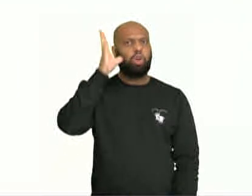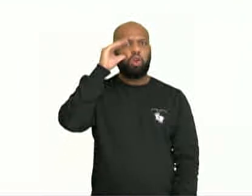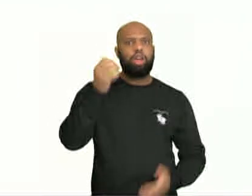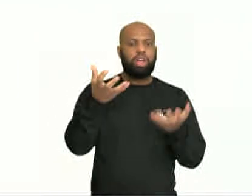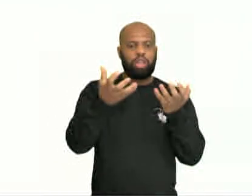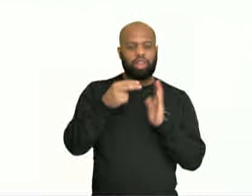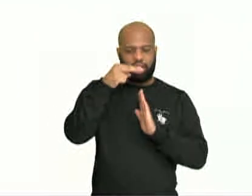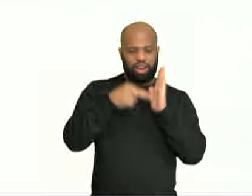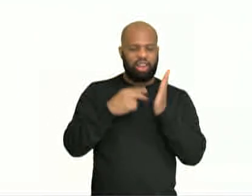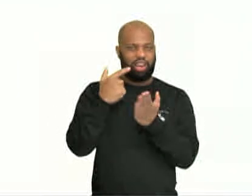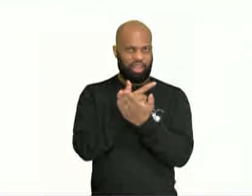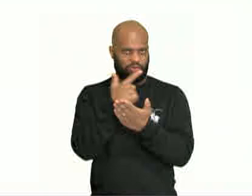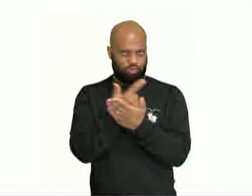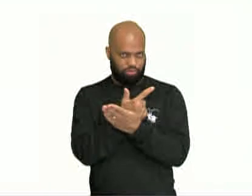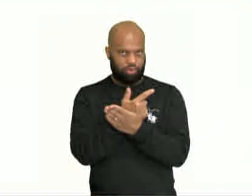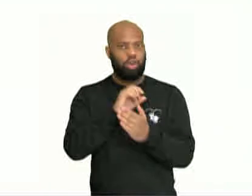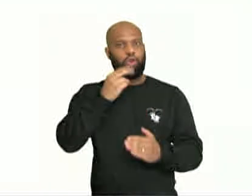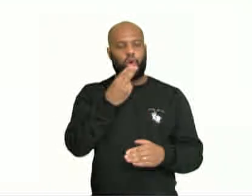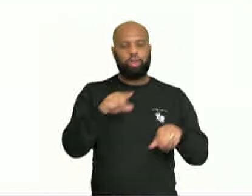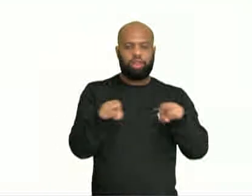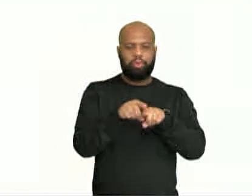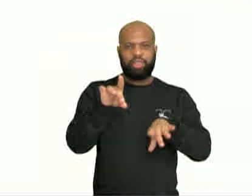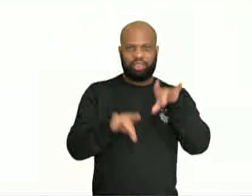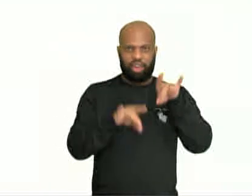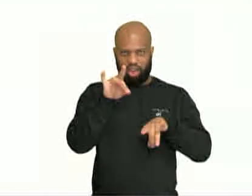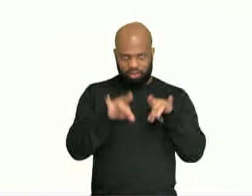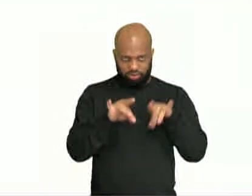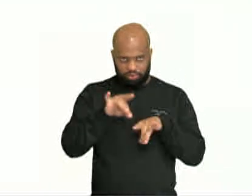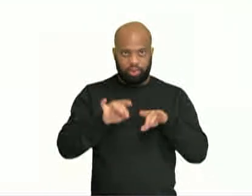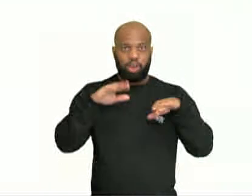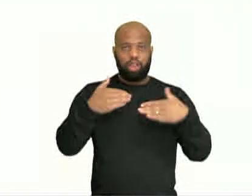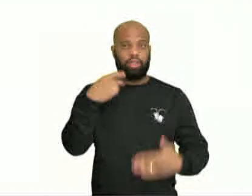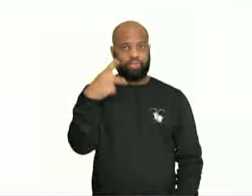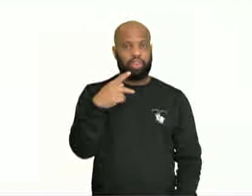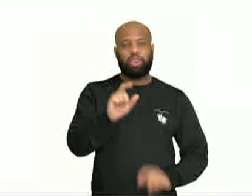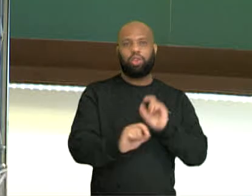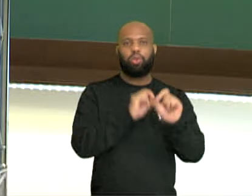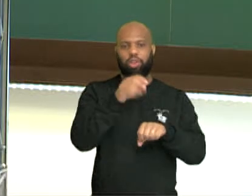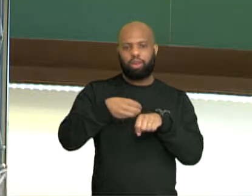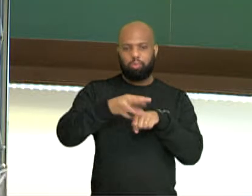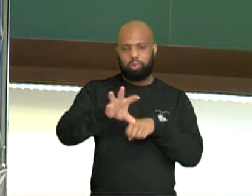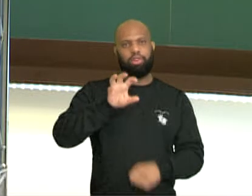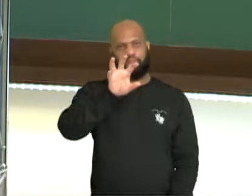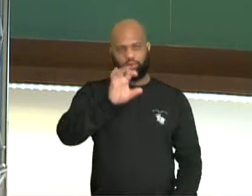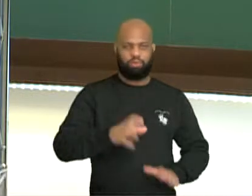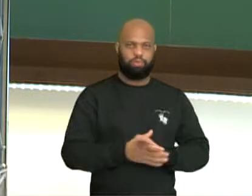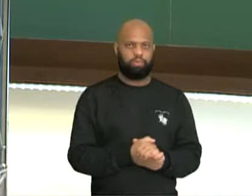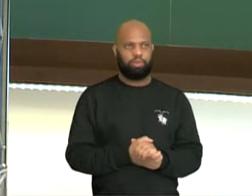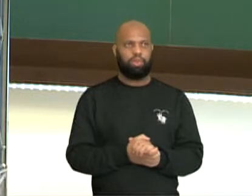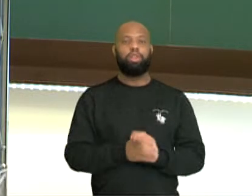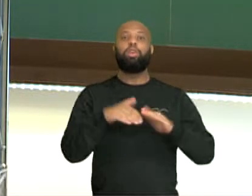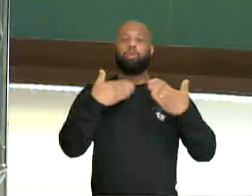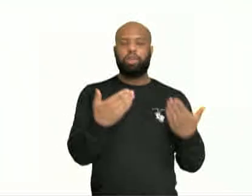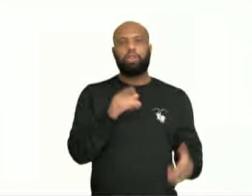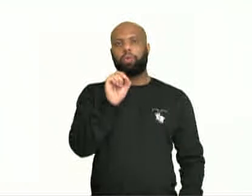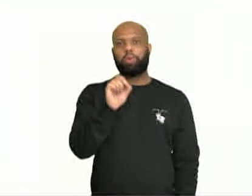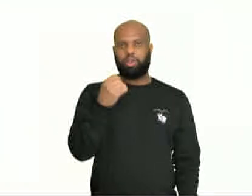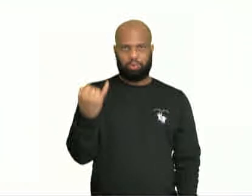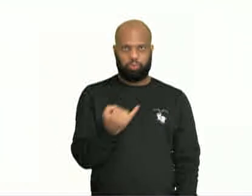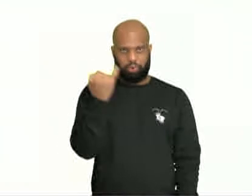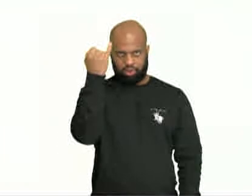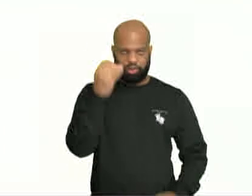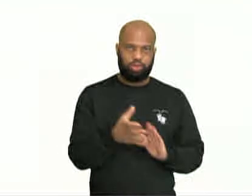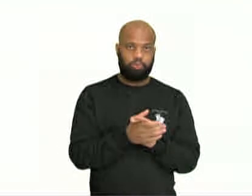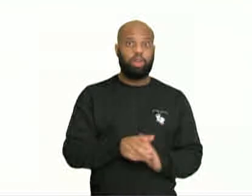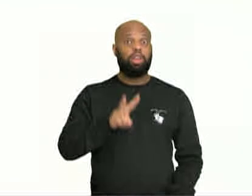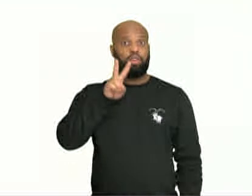o livro todo? Ou a peça teatral toda? Aqui a sugestão que ele dá é exatamente essa. Então, exibir para